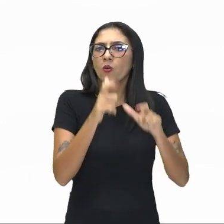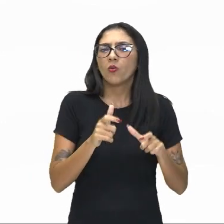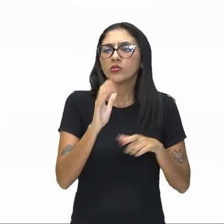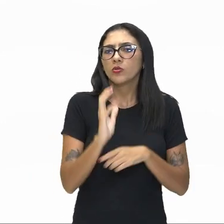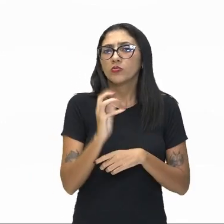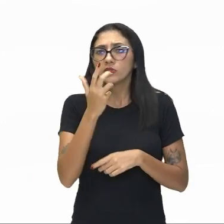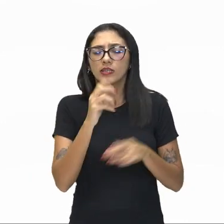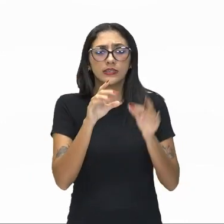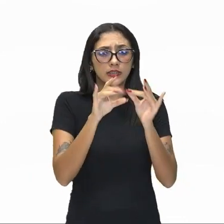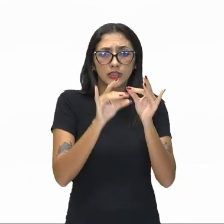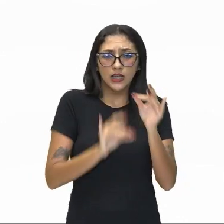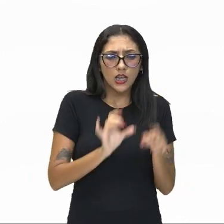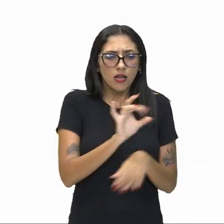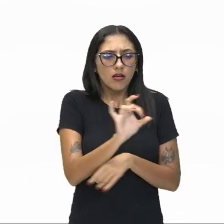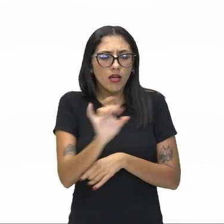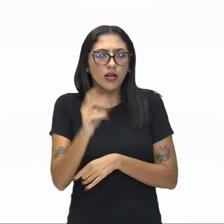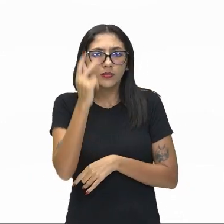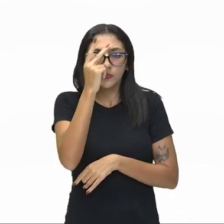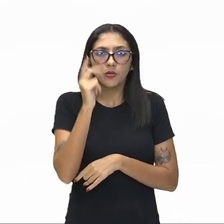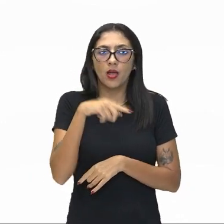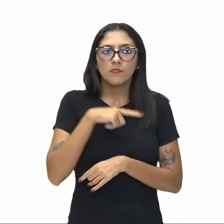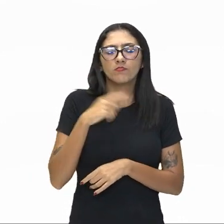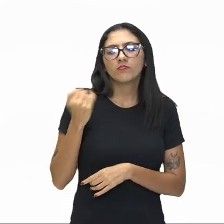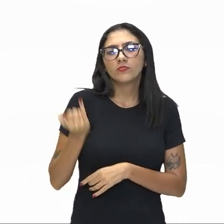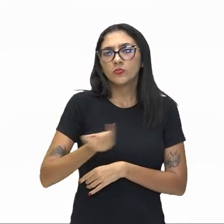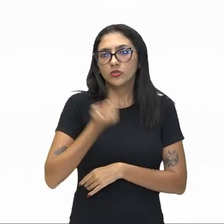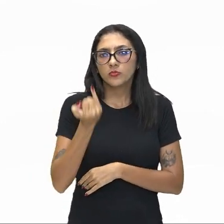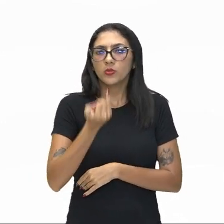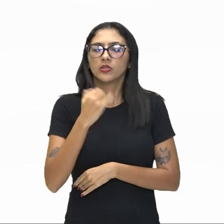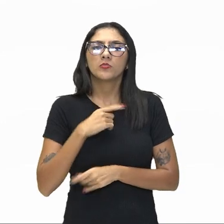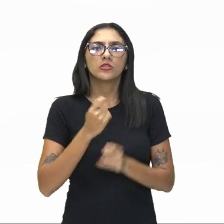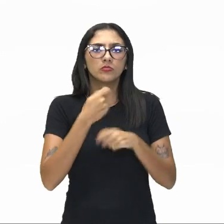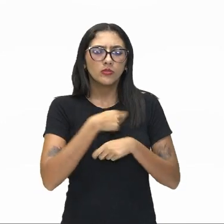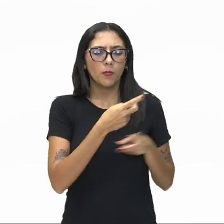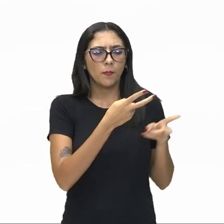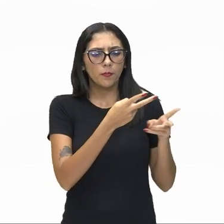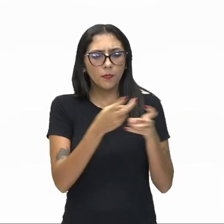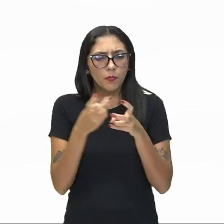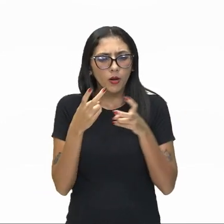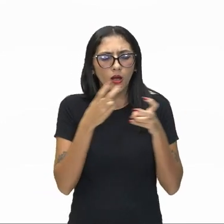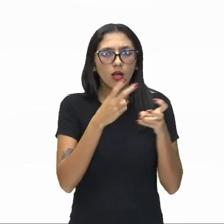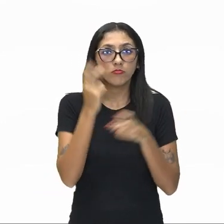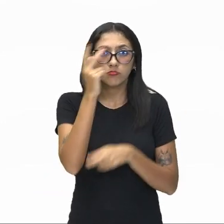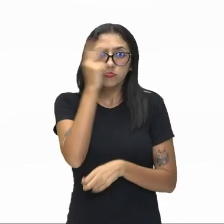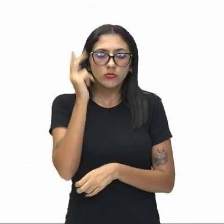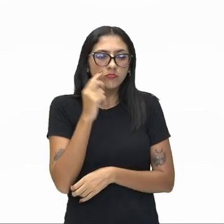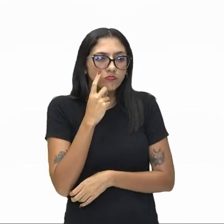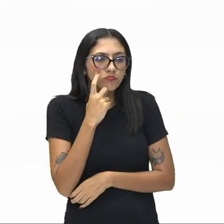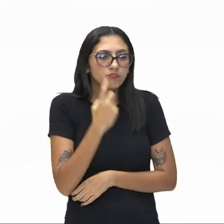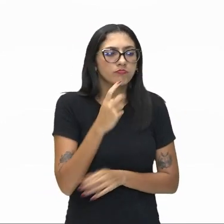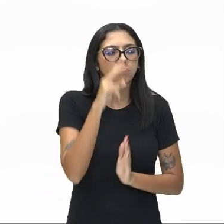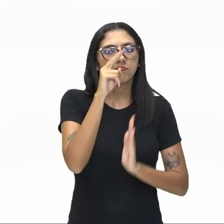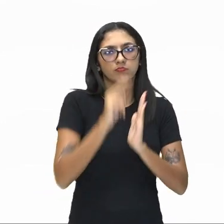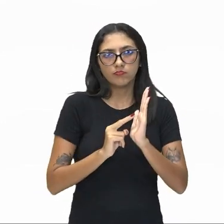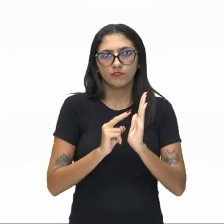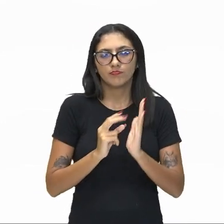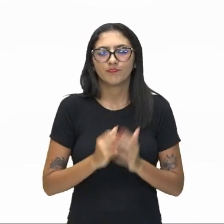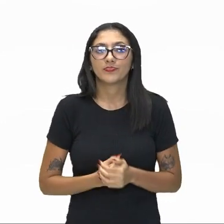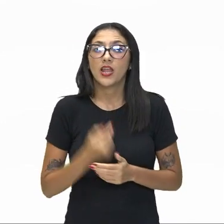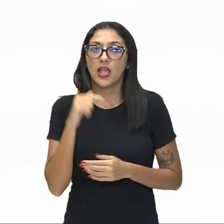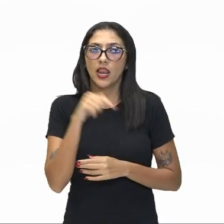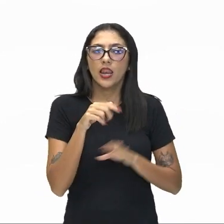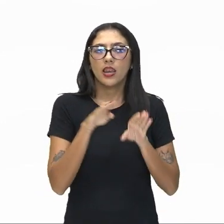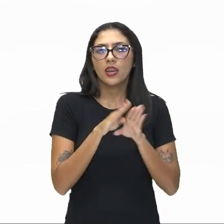ali. Trata-se de um trecho essencial para localizar e captar a atenção do leitor. Na introdução também se